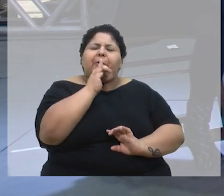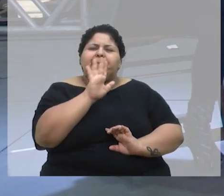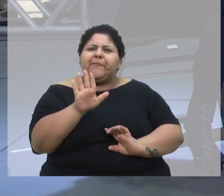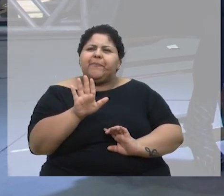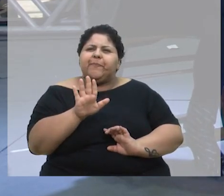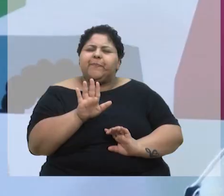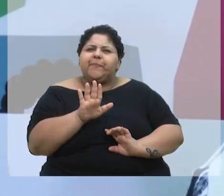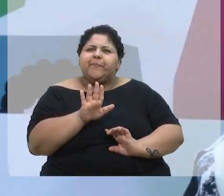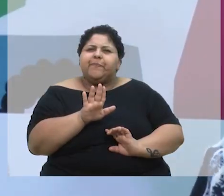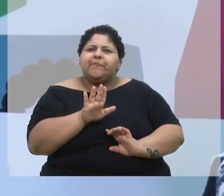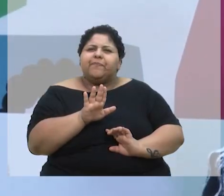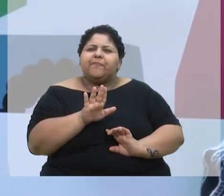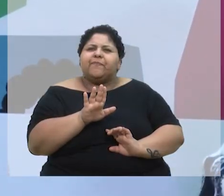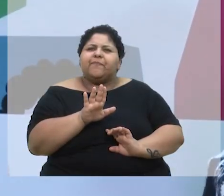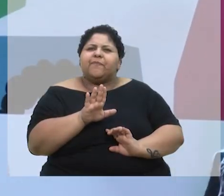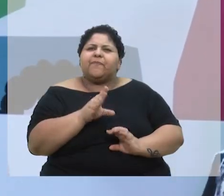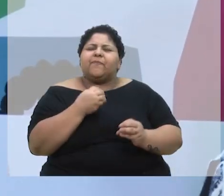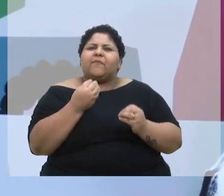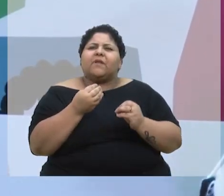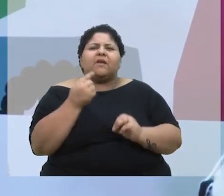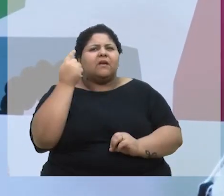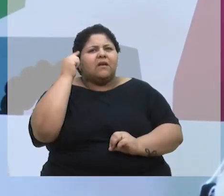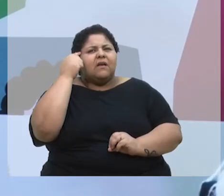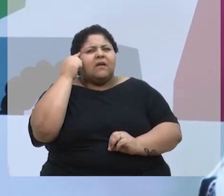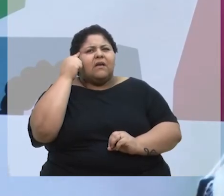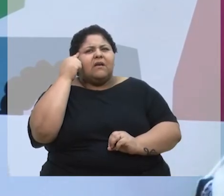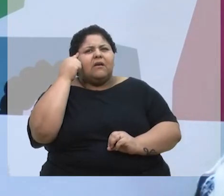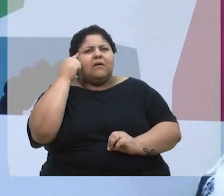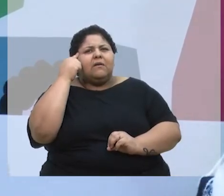elementos que formam